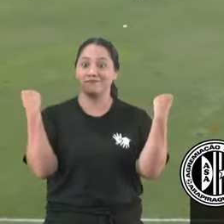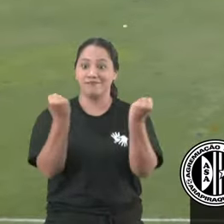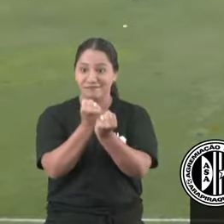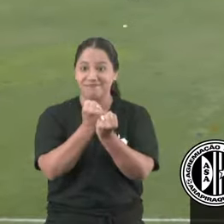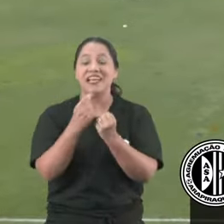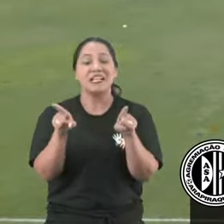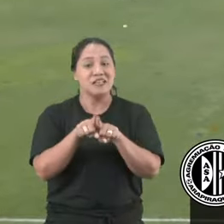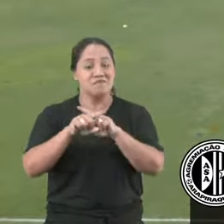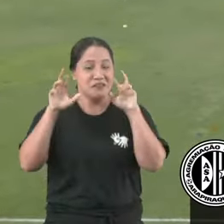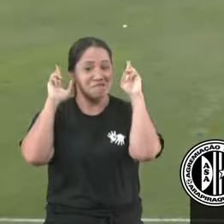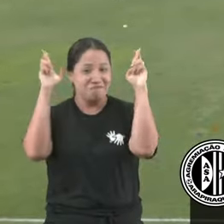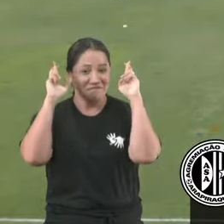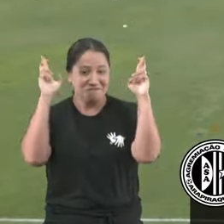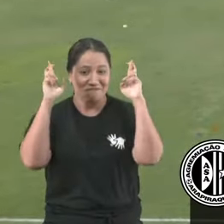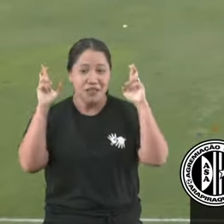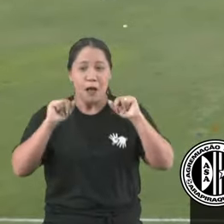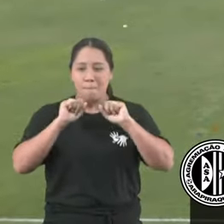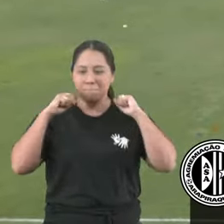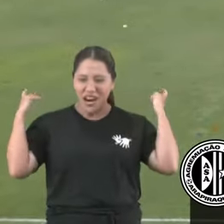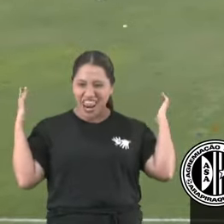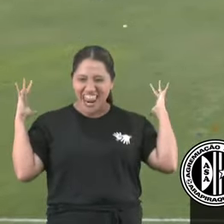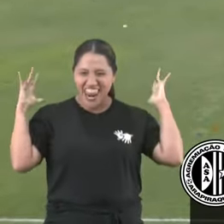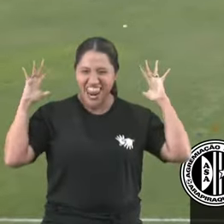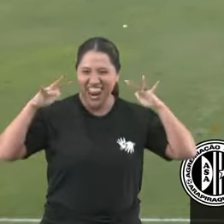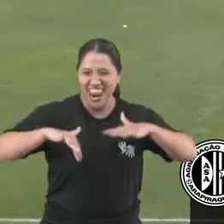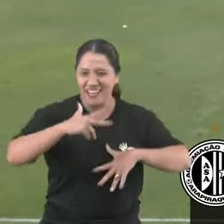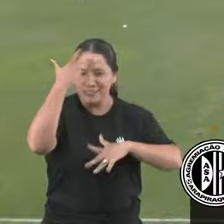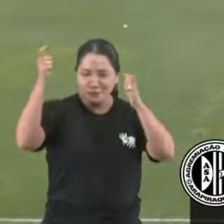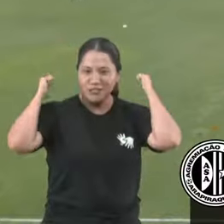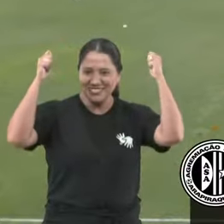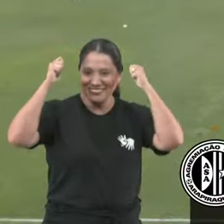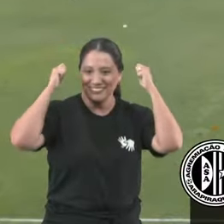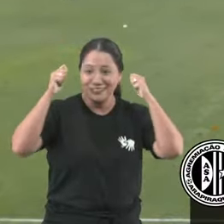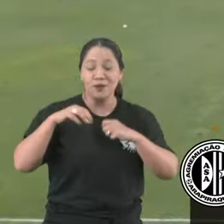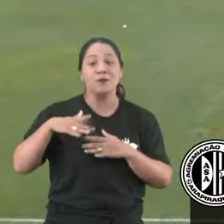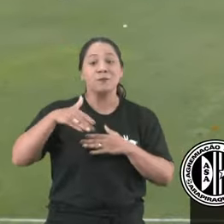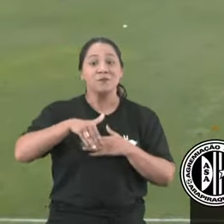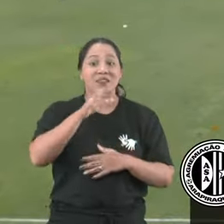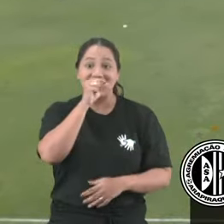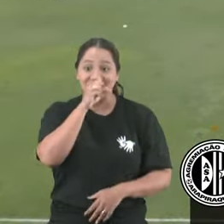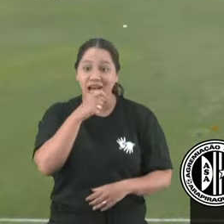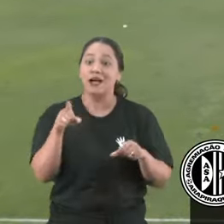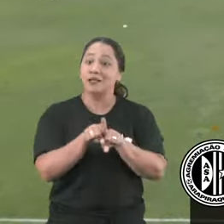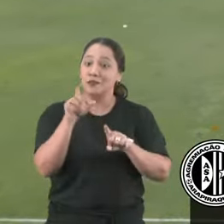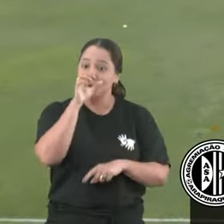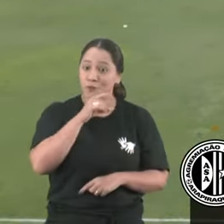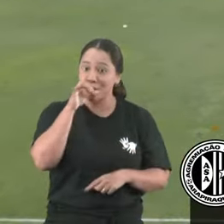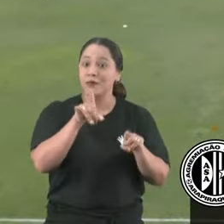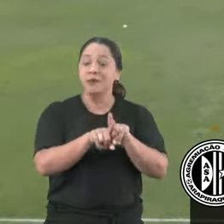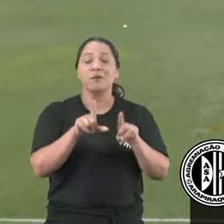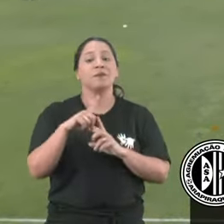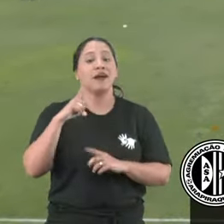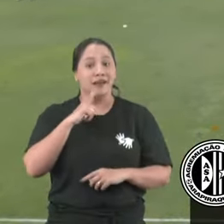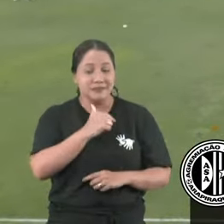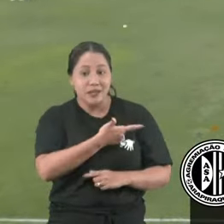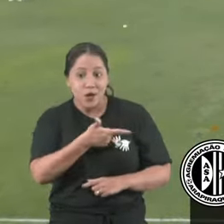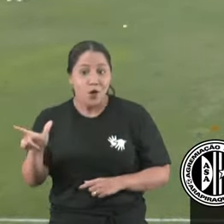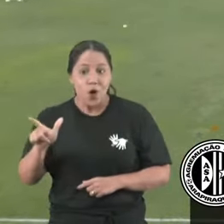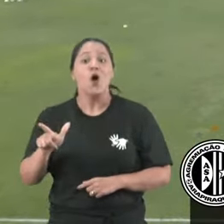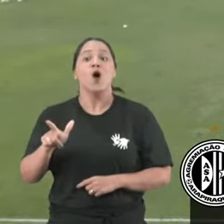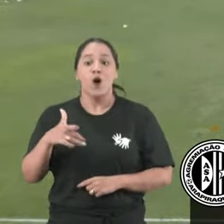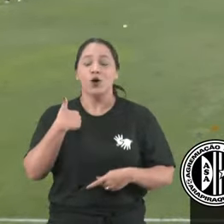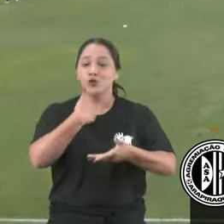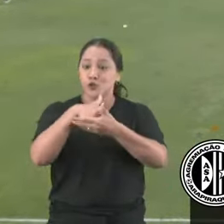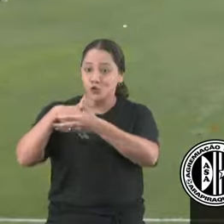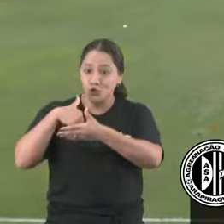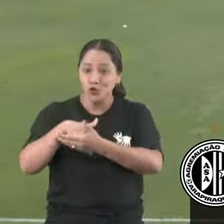com a expectativa de um grande número de torcedores. Esse final de semana reserva também decisões na Copa Alagoas,